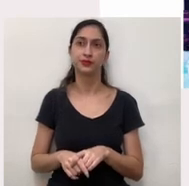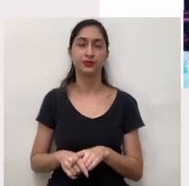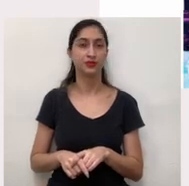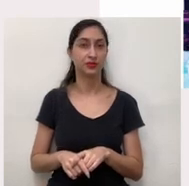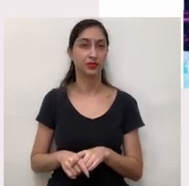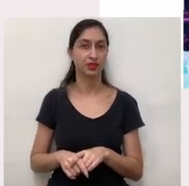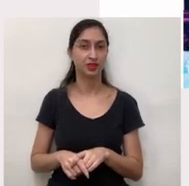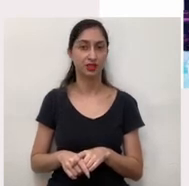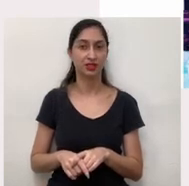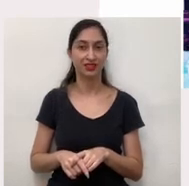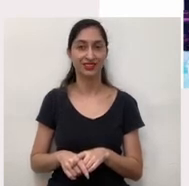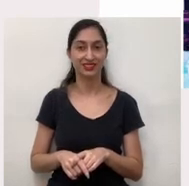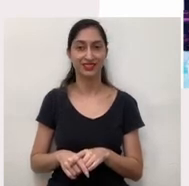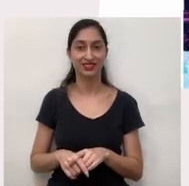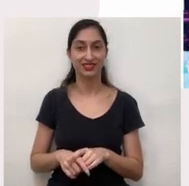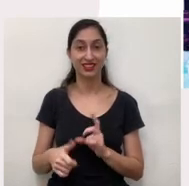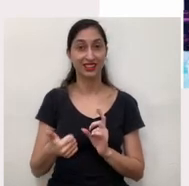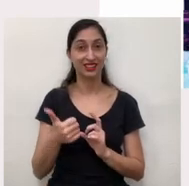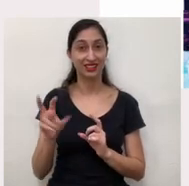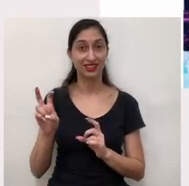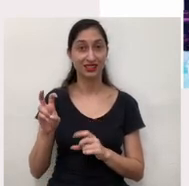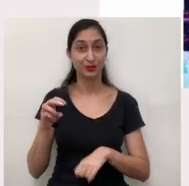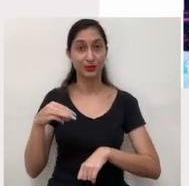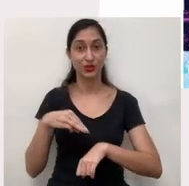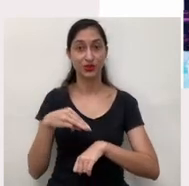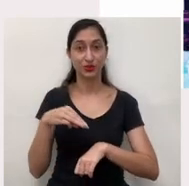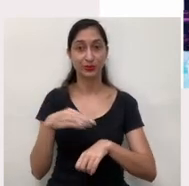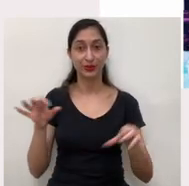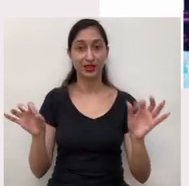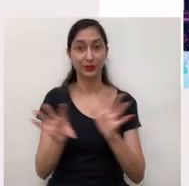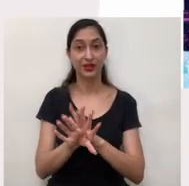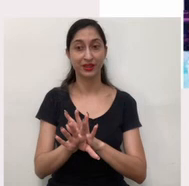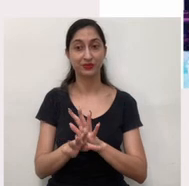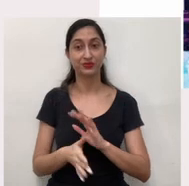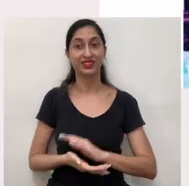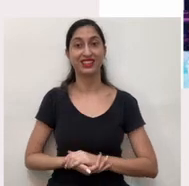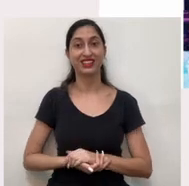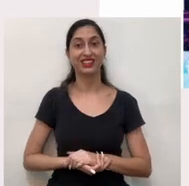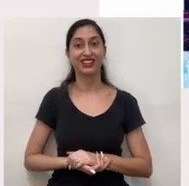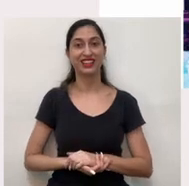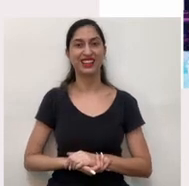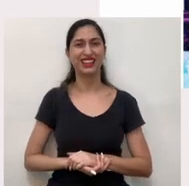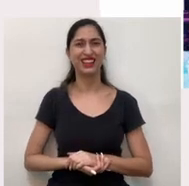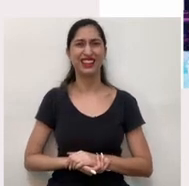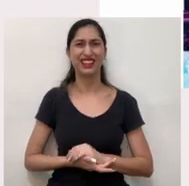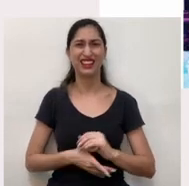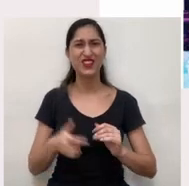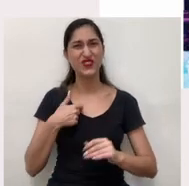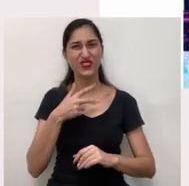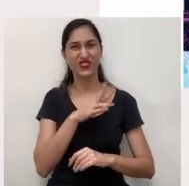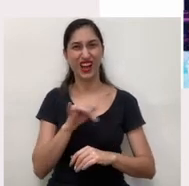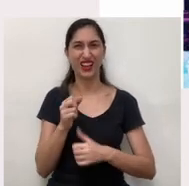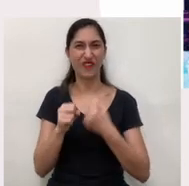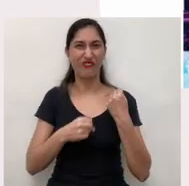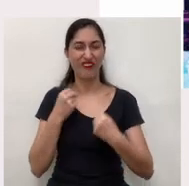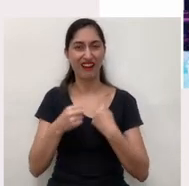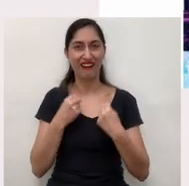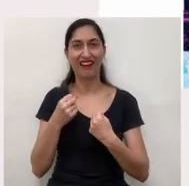temos 15 minutos para o final? Para o final? Então pronto, agora vou ter que correr mesmo. Bom,